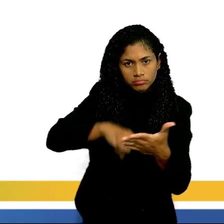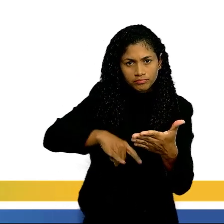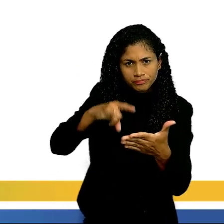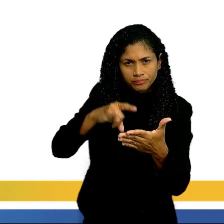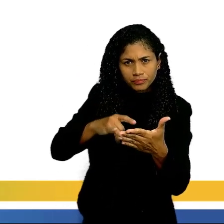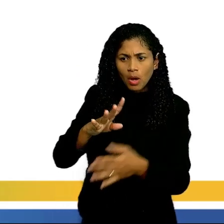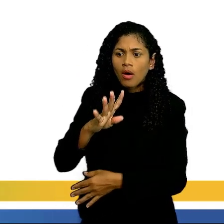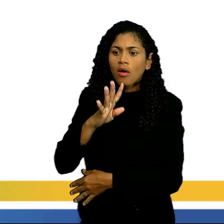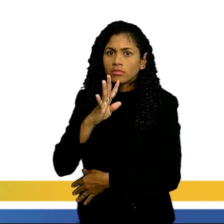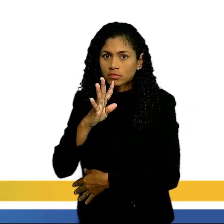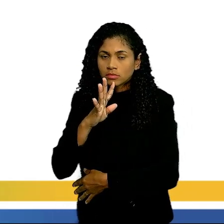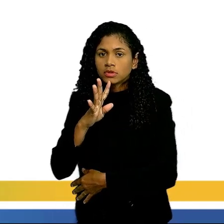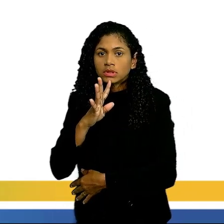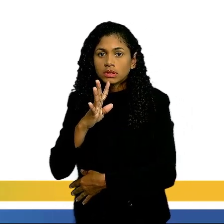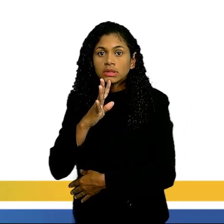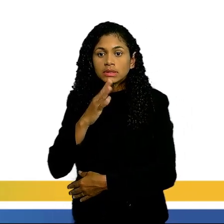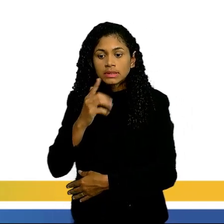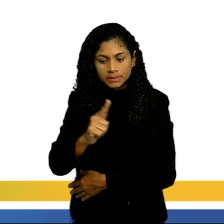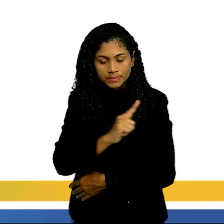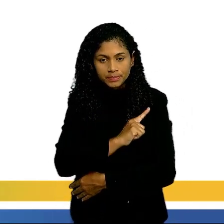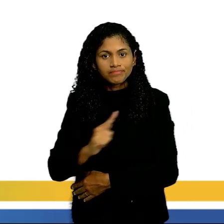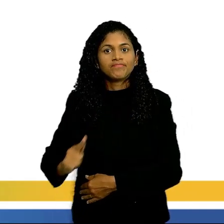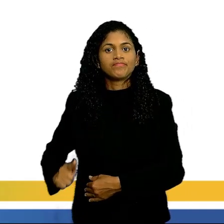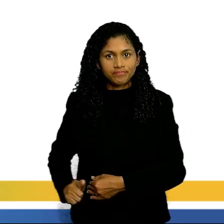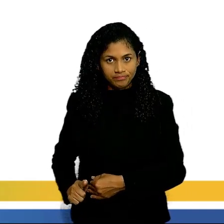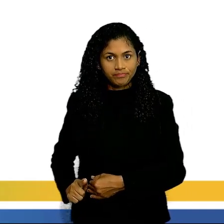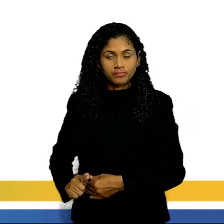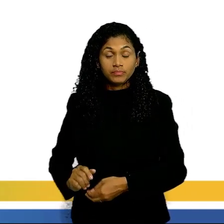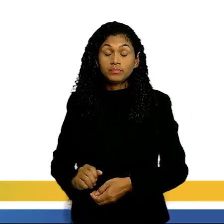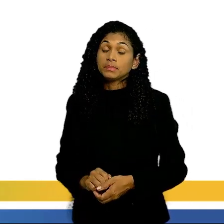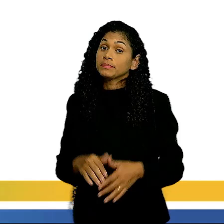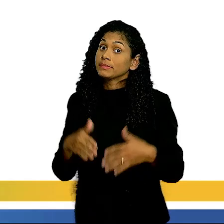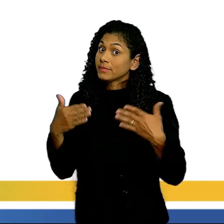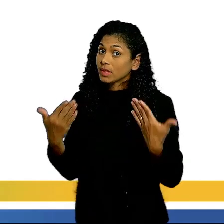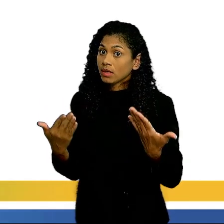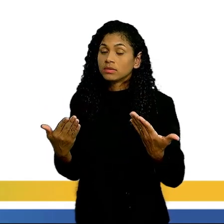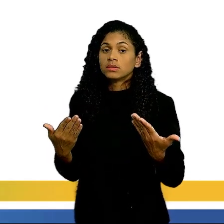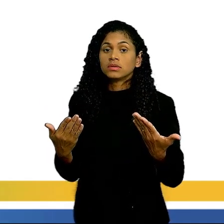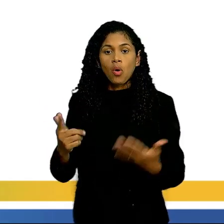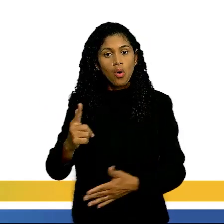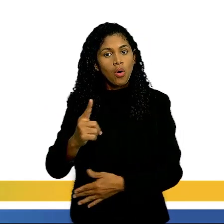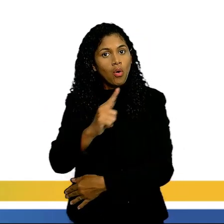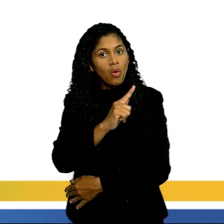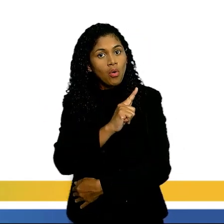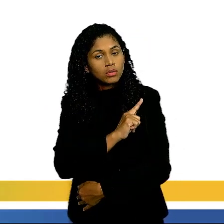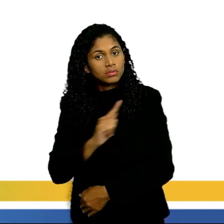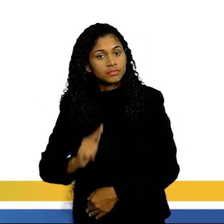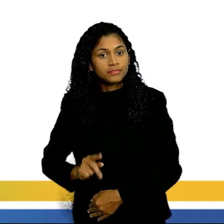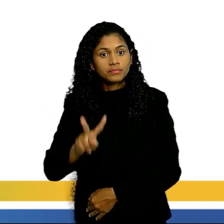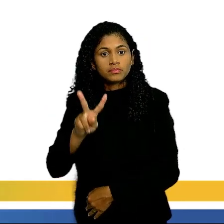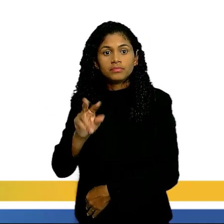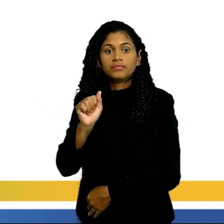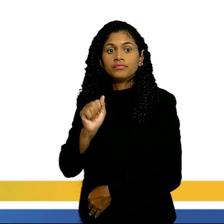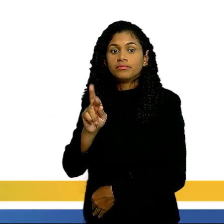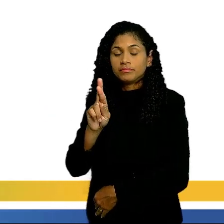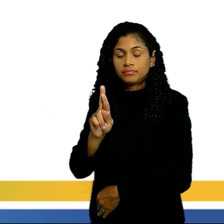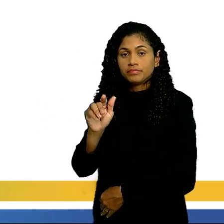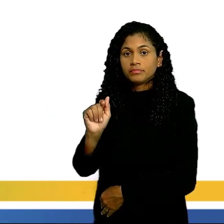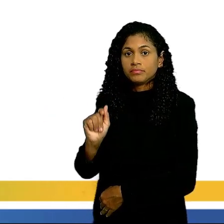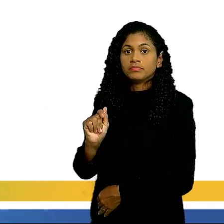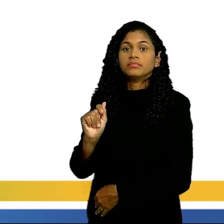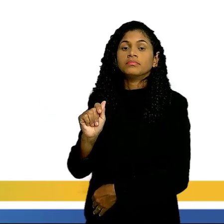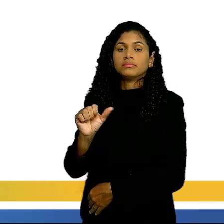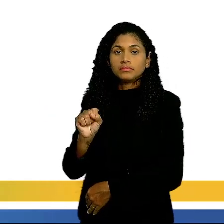Epa, pera lá, então quer dizer que Getúlio Vargas permitiu, né, direitos trabalhistas e também permitiu